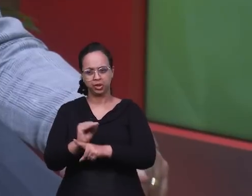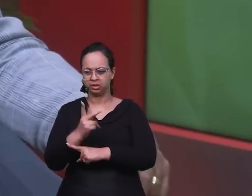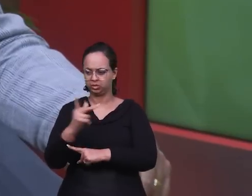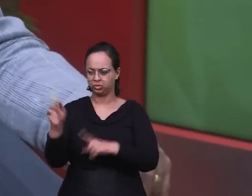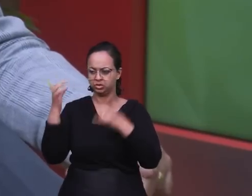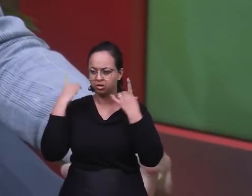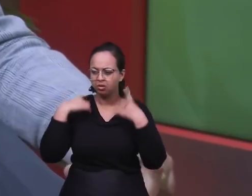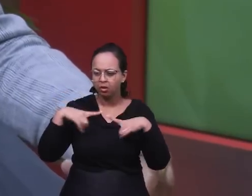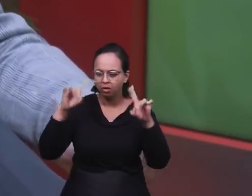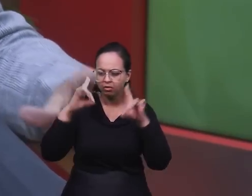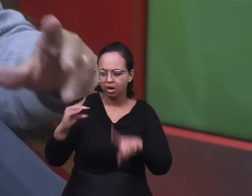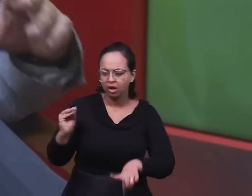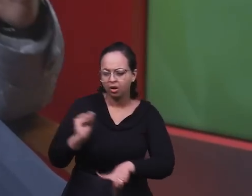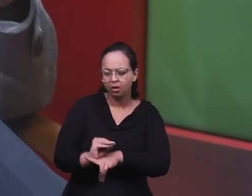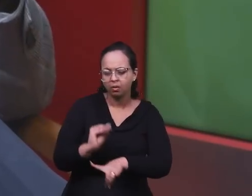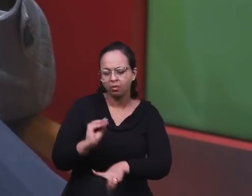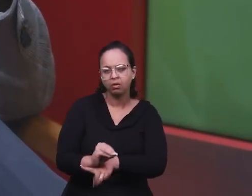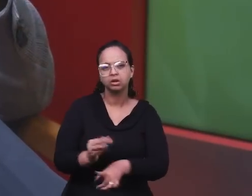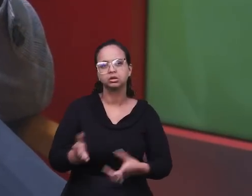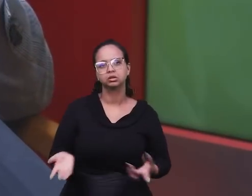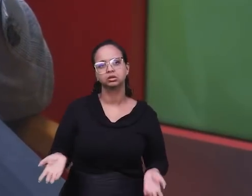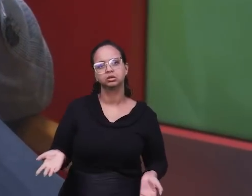rebanho, então